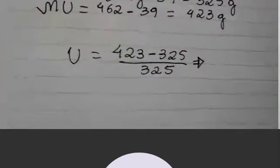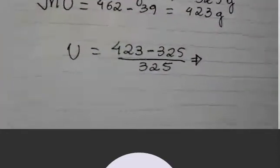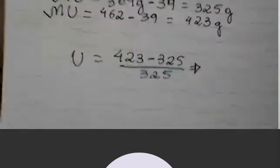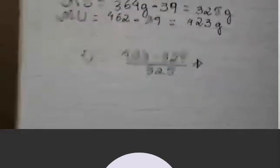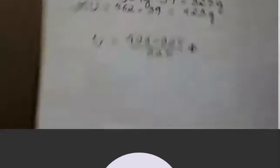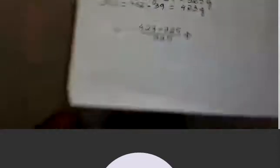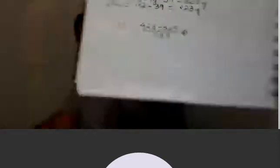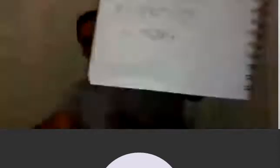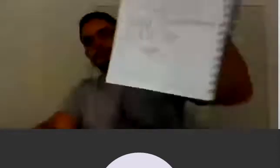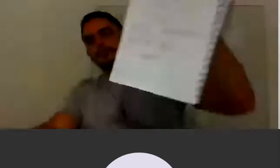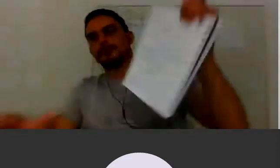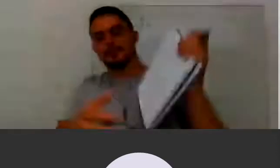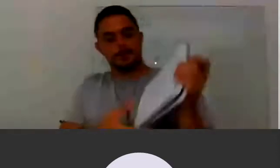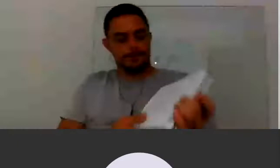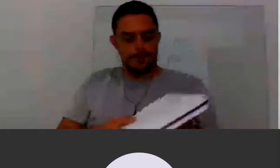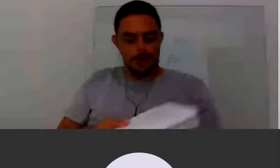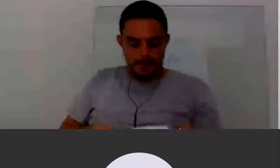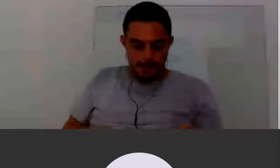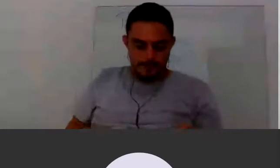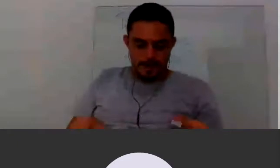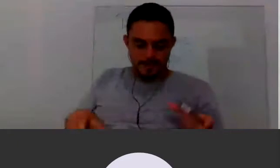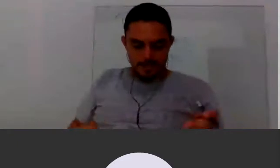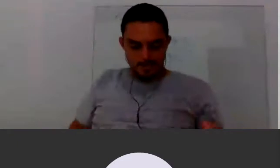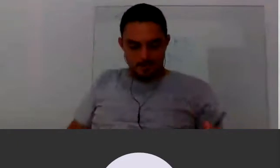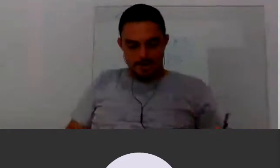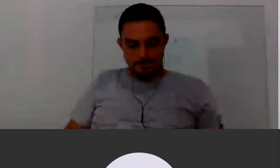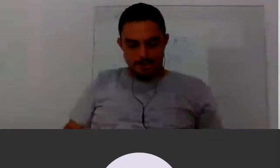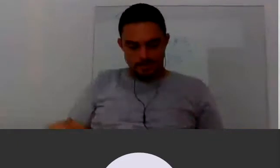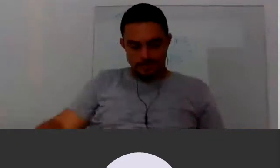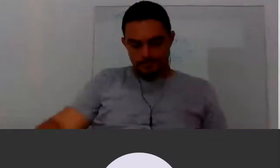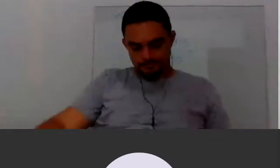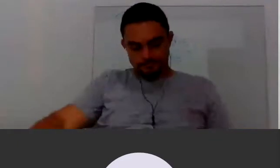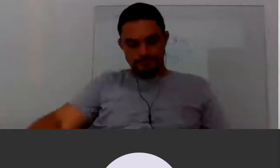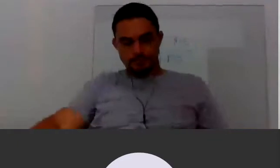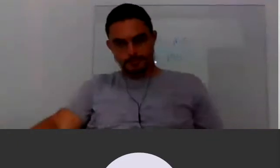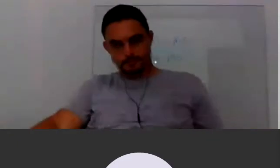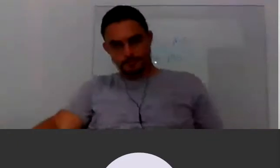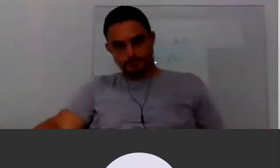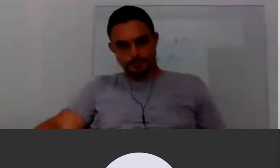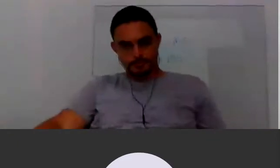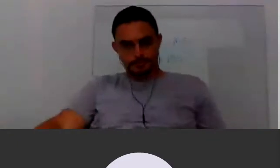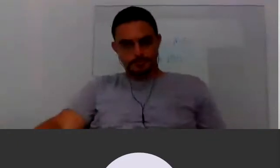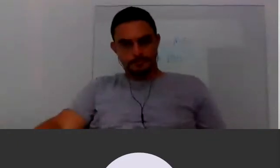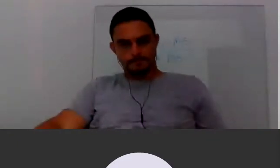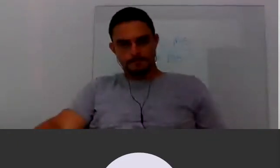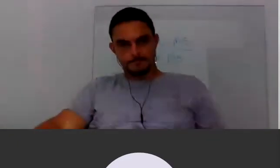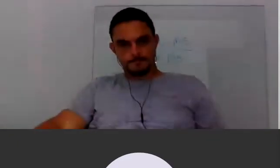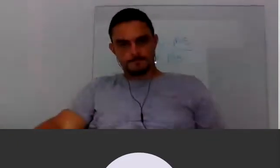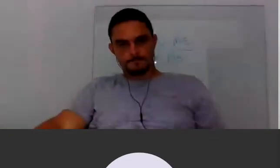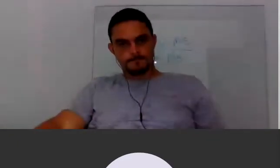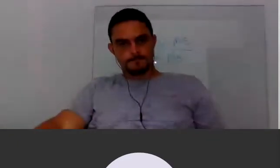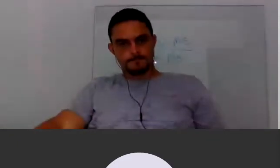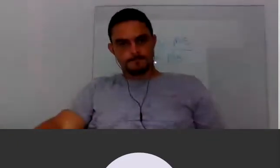seca. Quanto que vai dar isso? Alguém faz aí e me fala o valor.